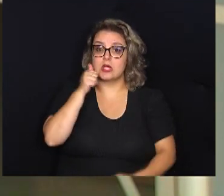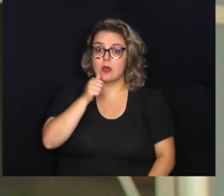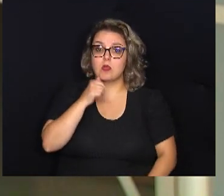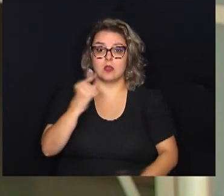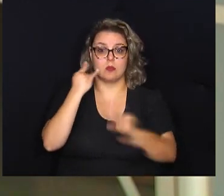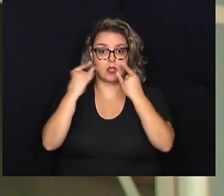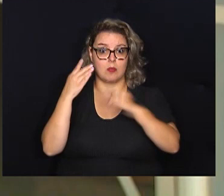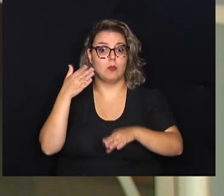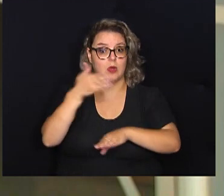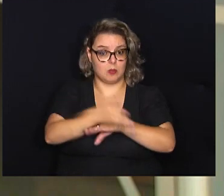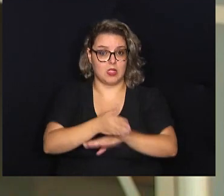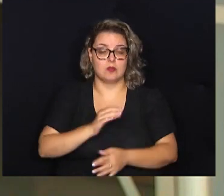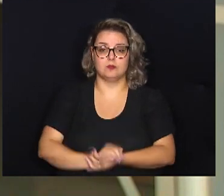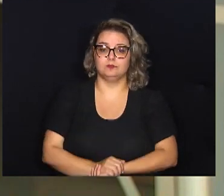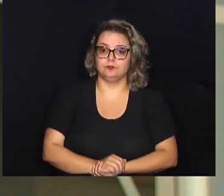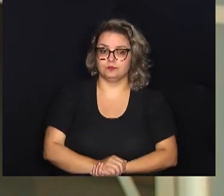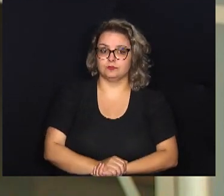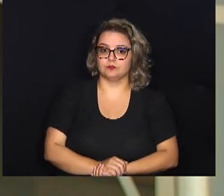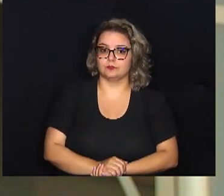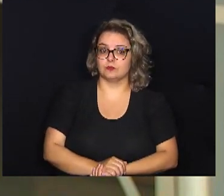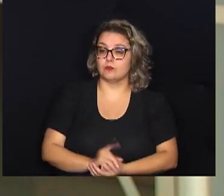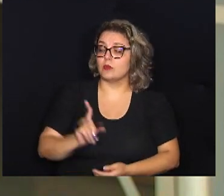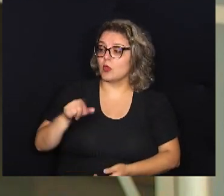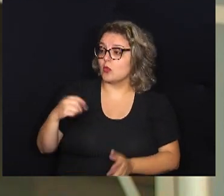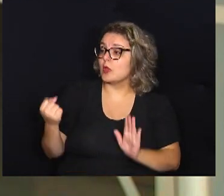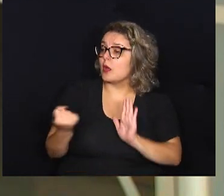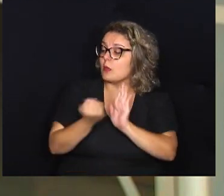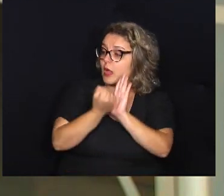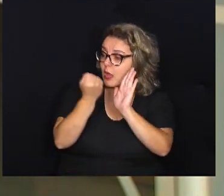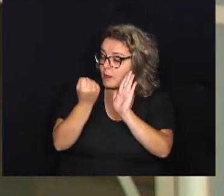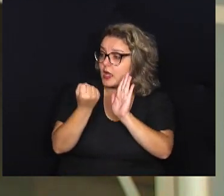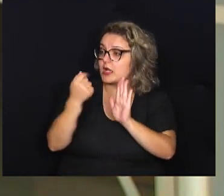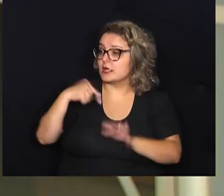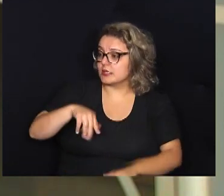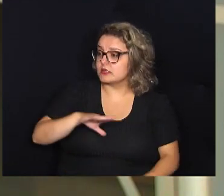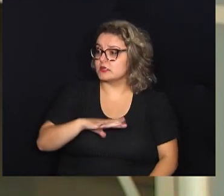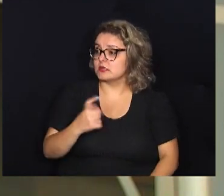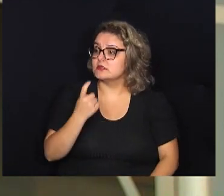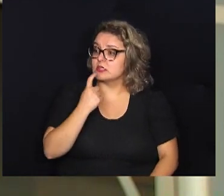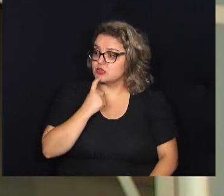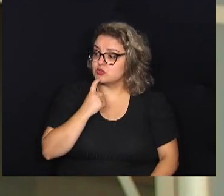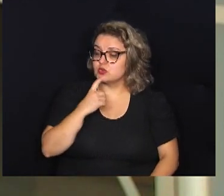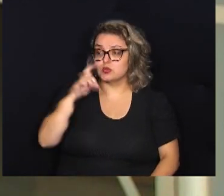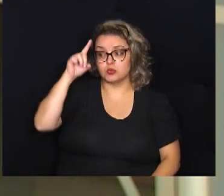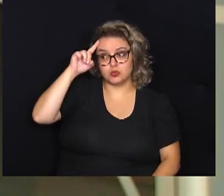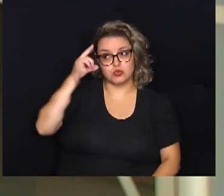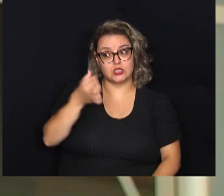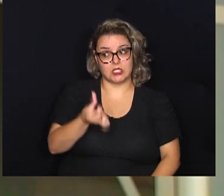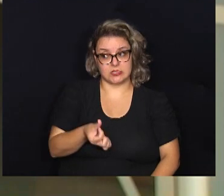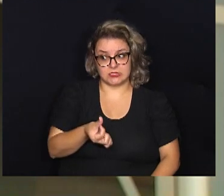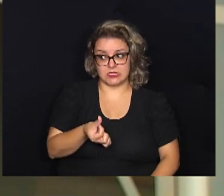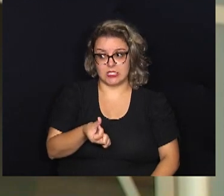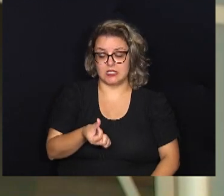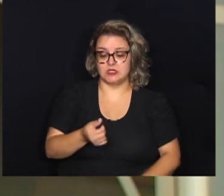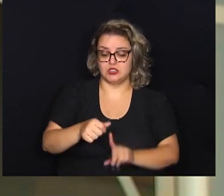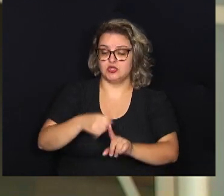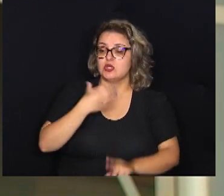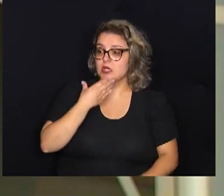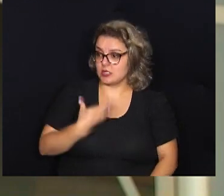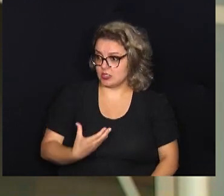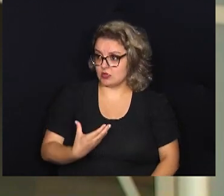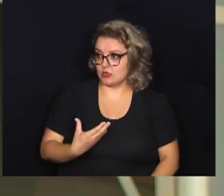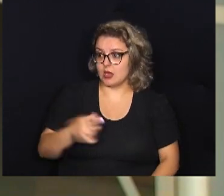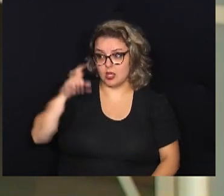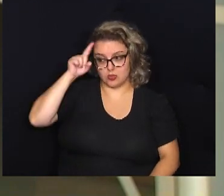para participar. O que é uma marca aqui da cidade é que no dia 6 de dezembro é o